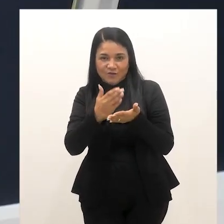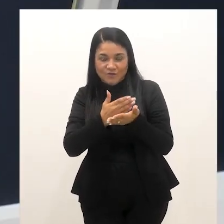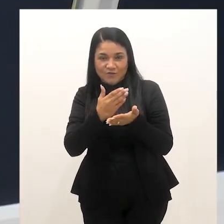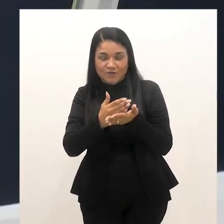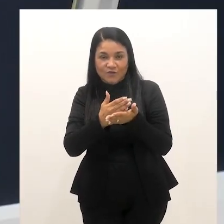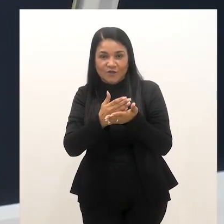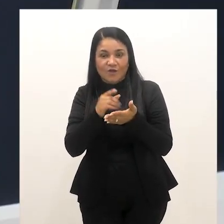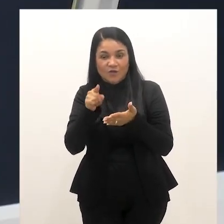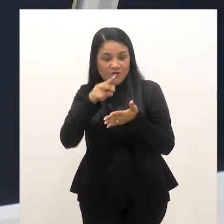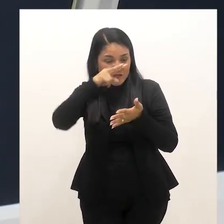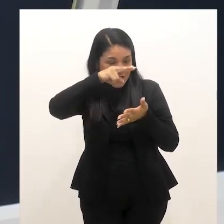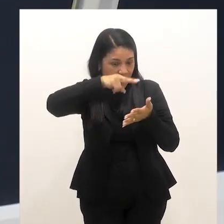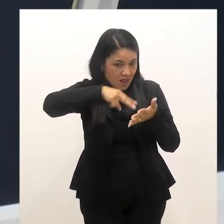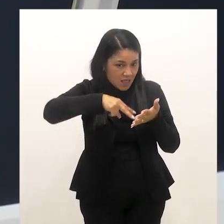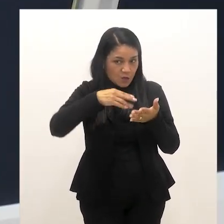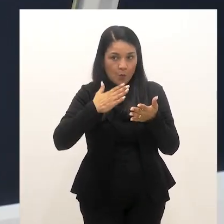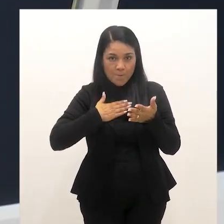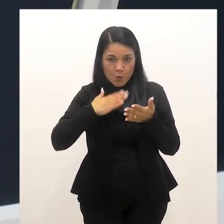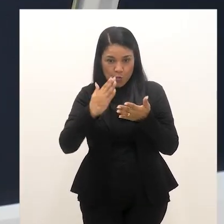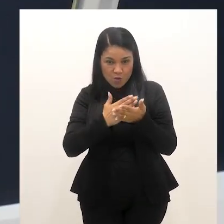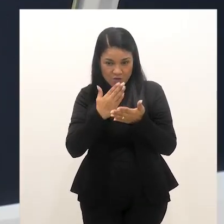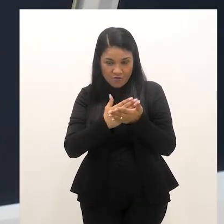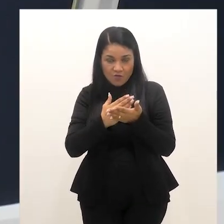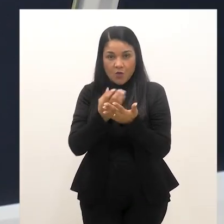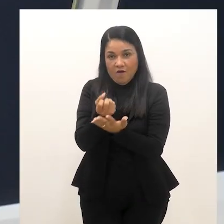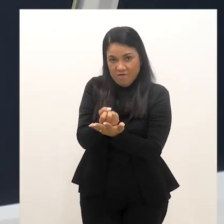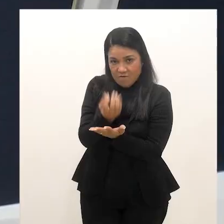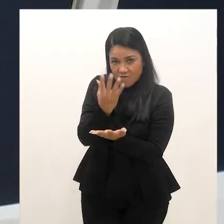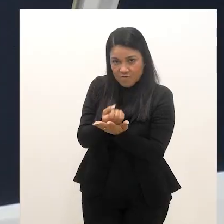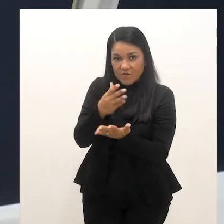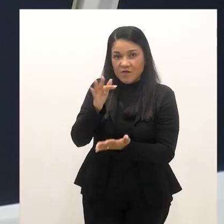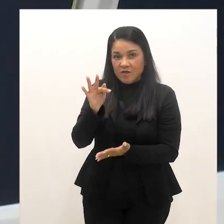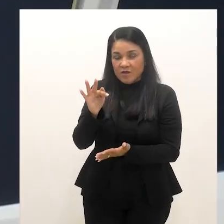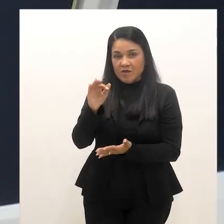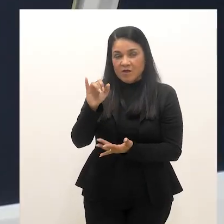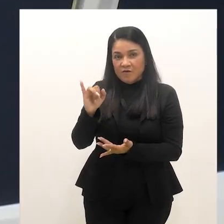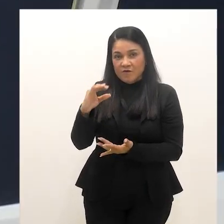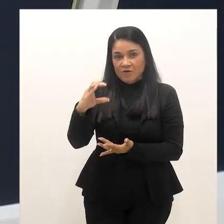Então, o que você lê aqui na Armada Histórica é uma ficção,